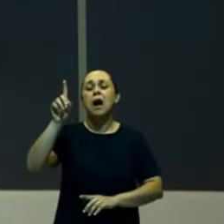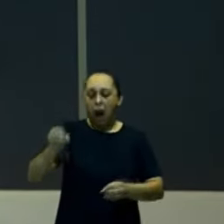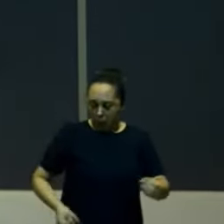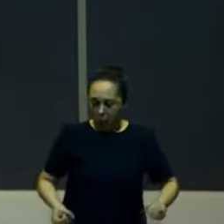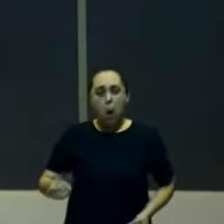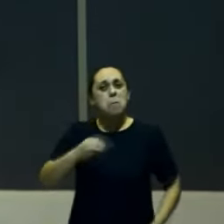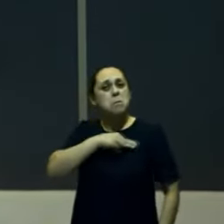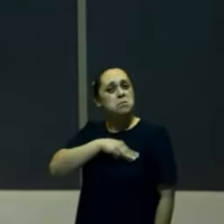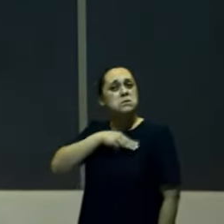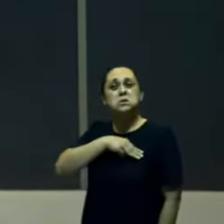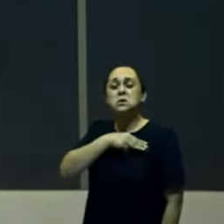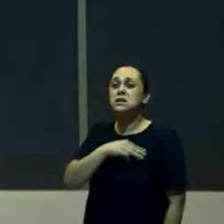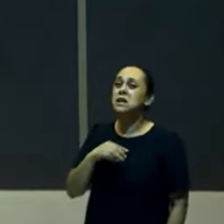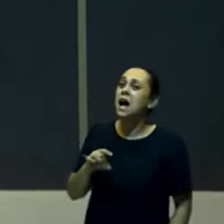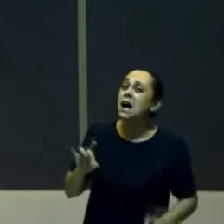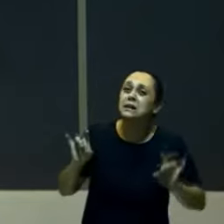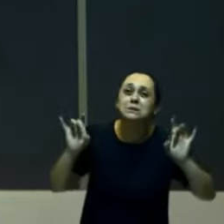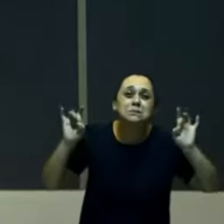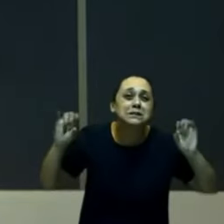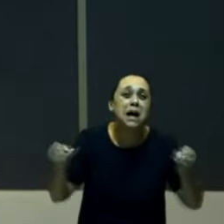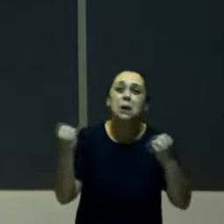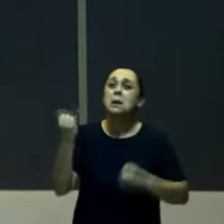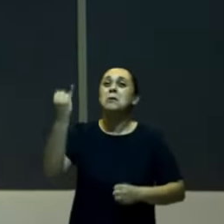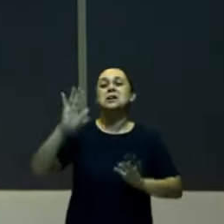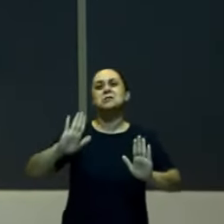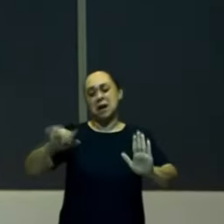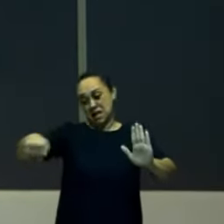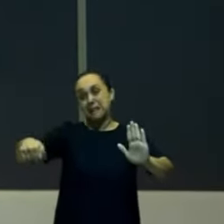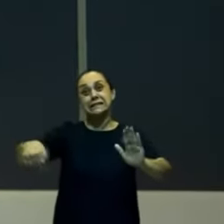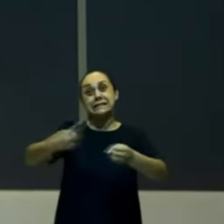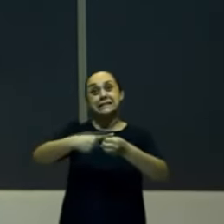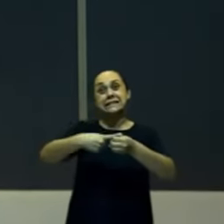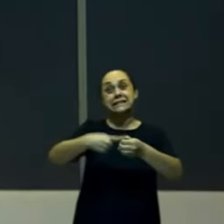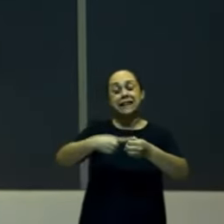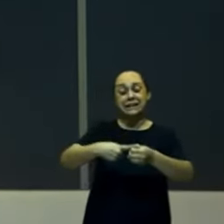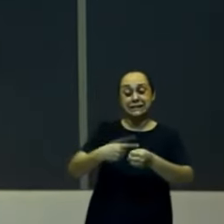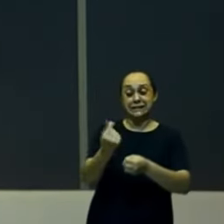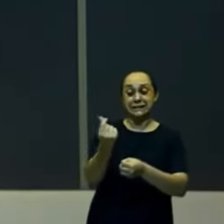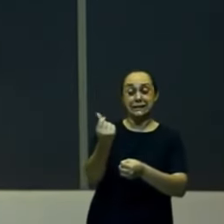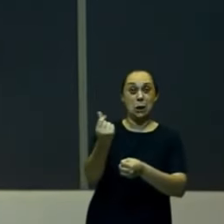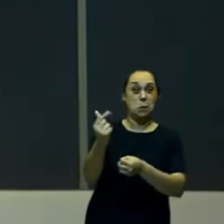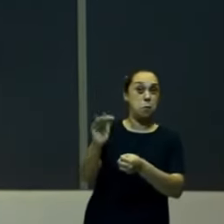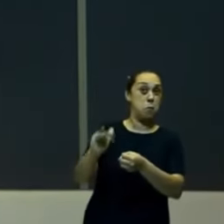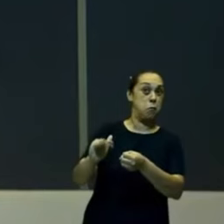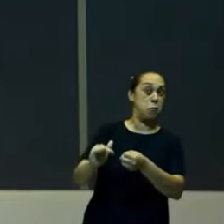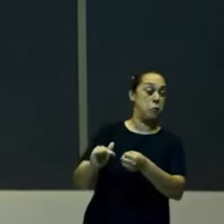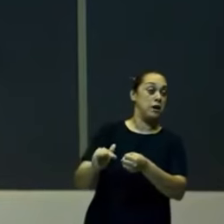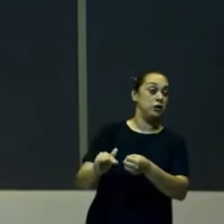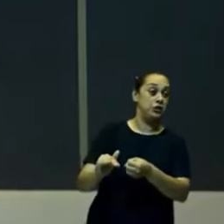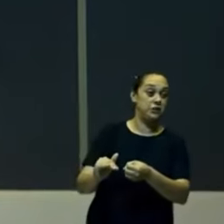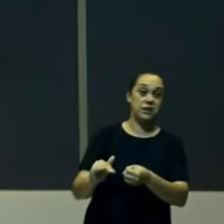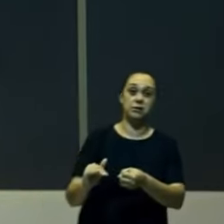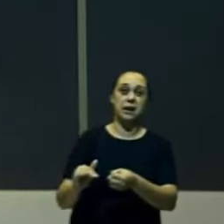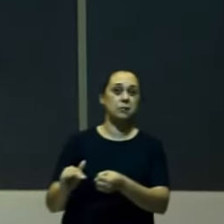ainda continuavam aqui na cidade com a igreja. Mas devido àquela atitude, Deus fez